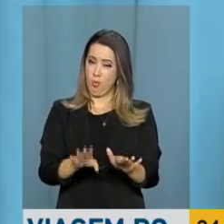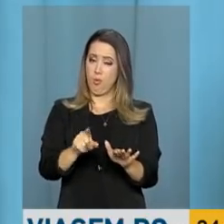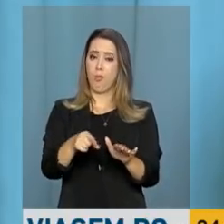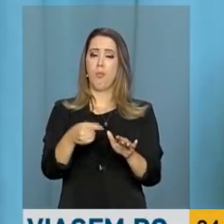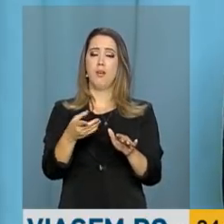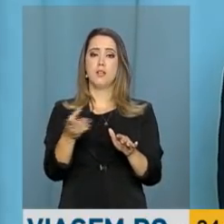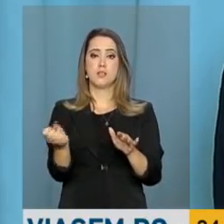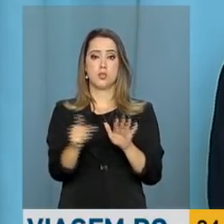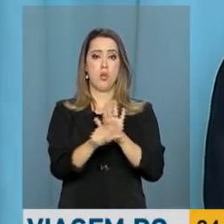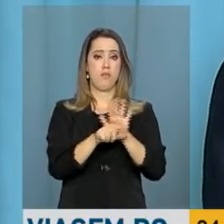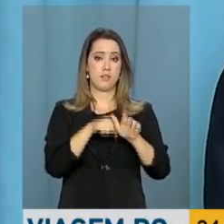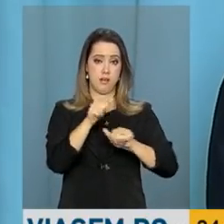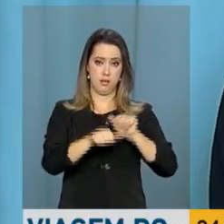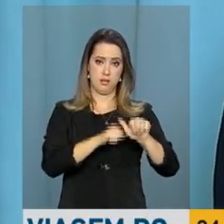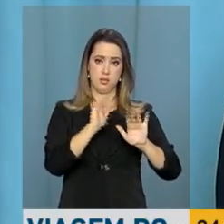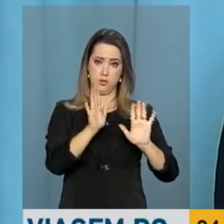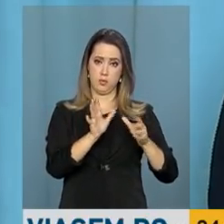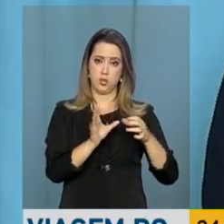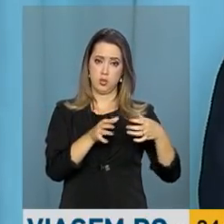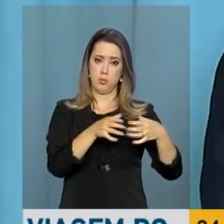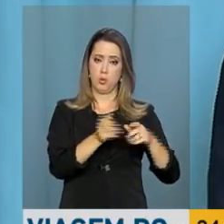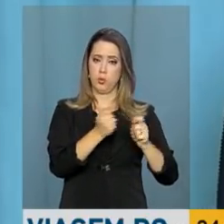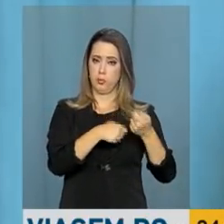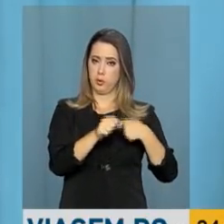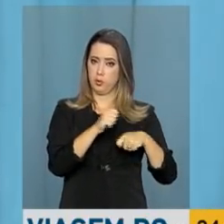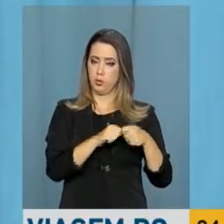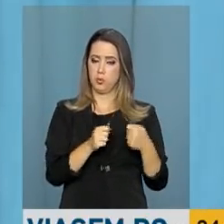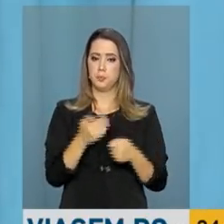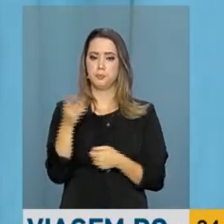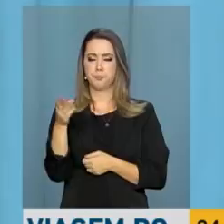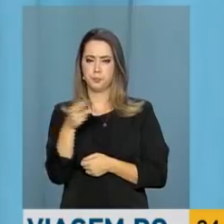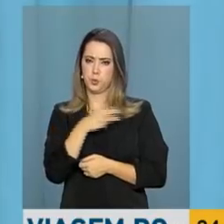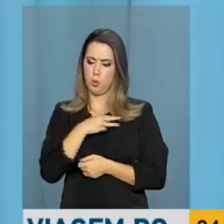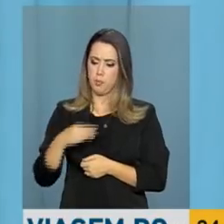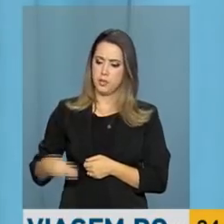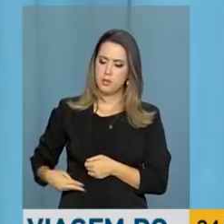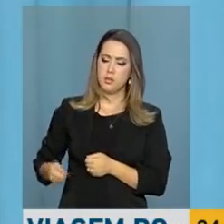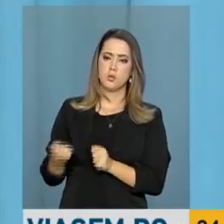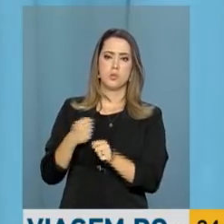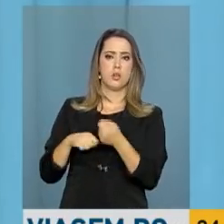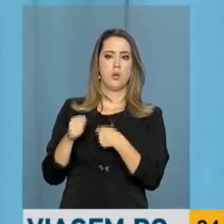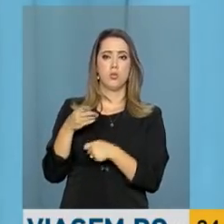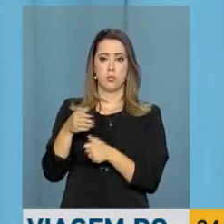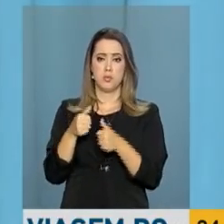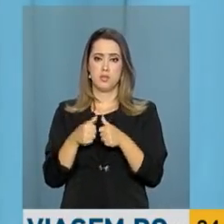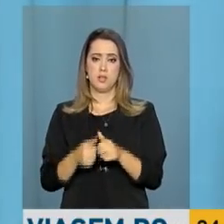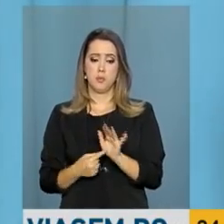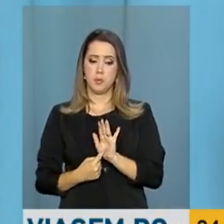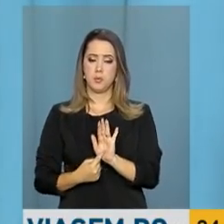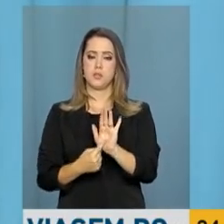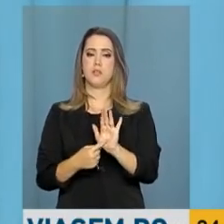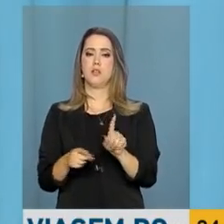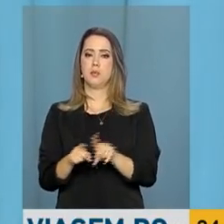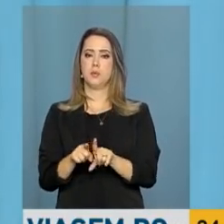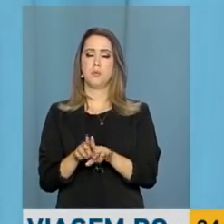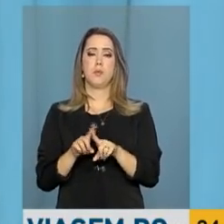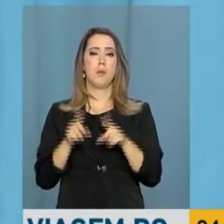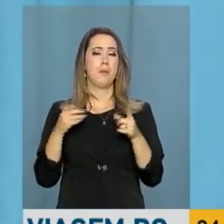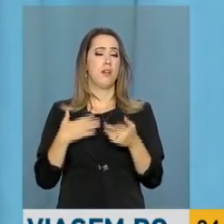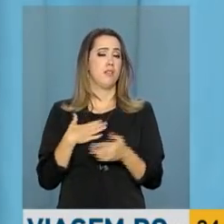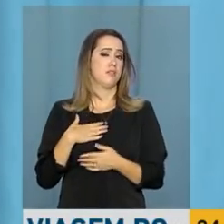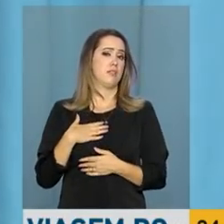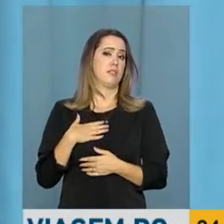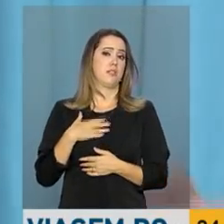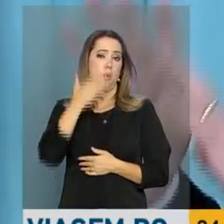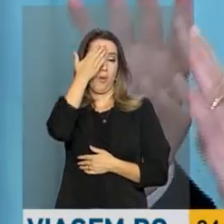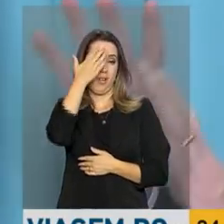empreendidas pela nossa área econômica, o doutor Meirelles está aqui para revelar exatamente isso, mas graças a Deus eu tive no